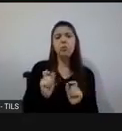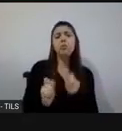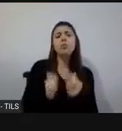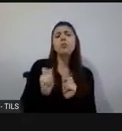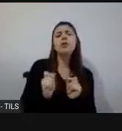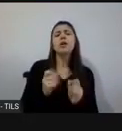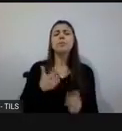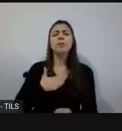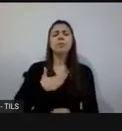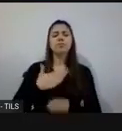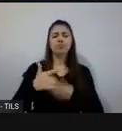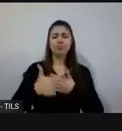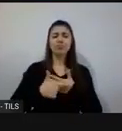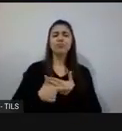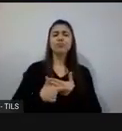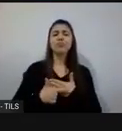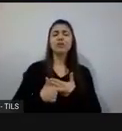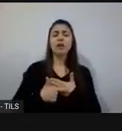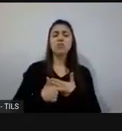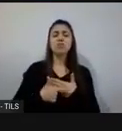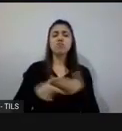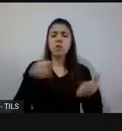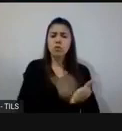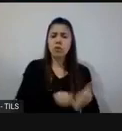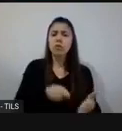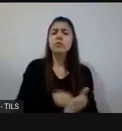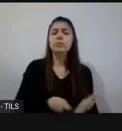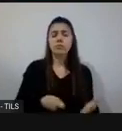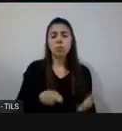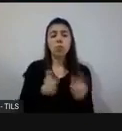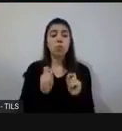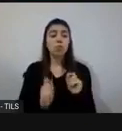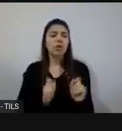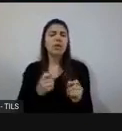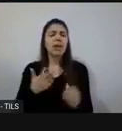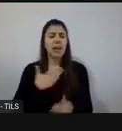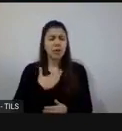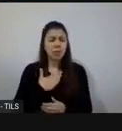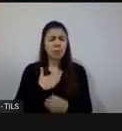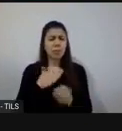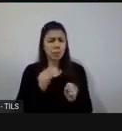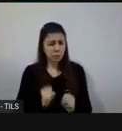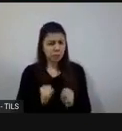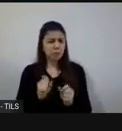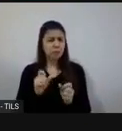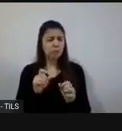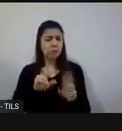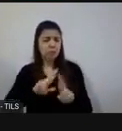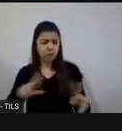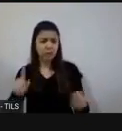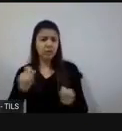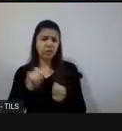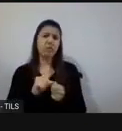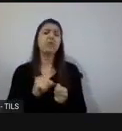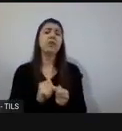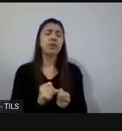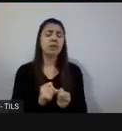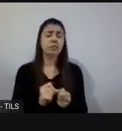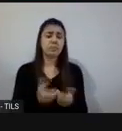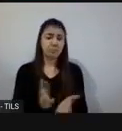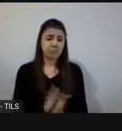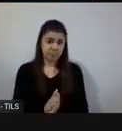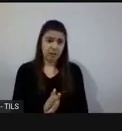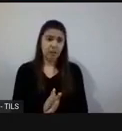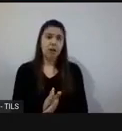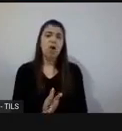nessa luta? Eu comentei ontem, já puxando para o direito, né, que é dever não só do Estado e